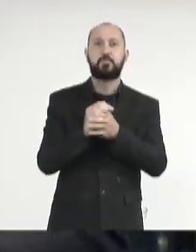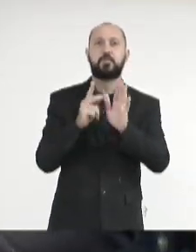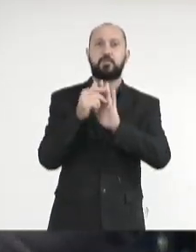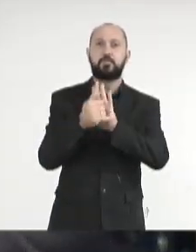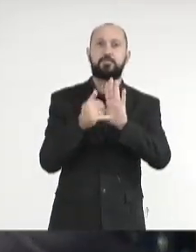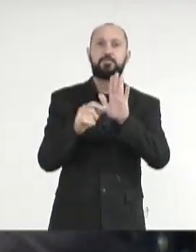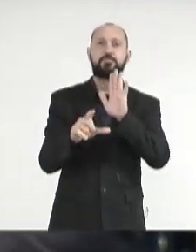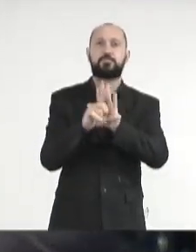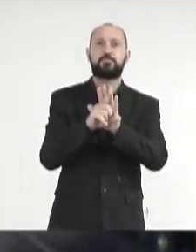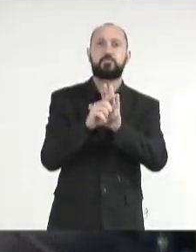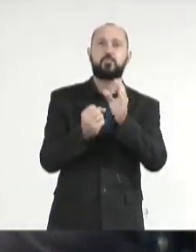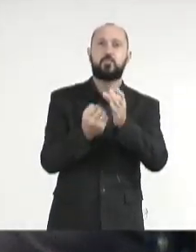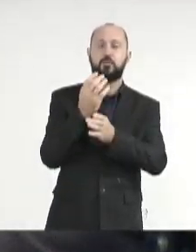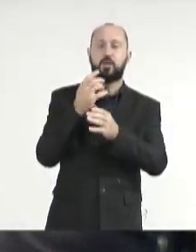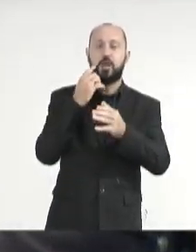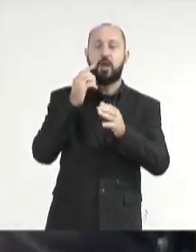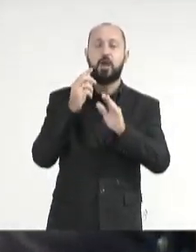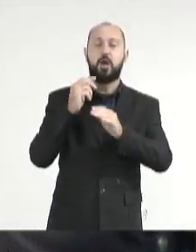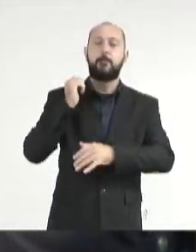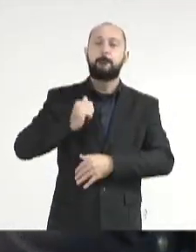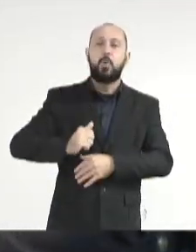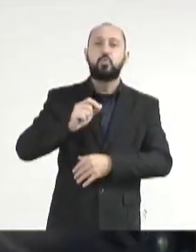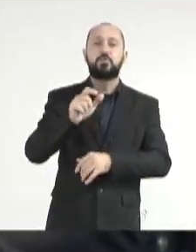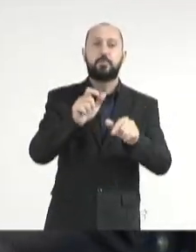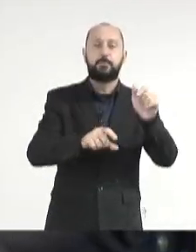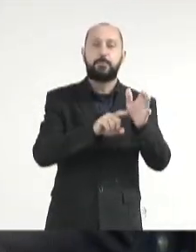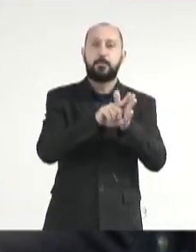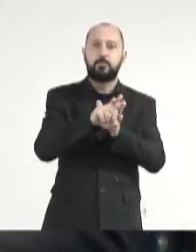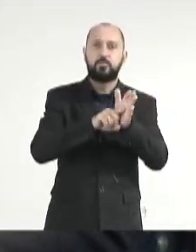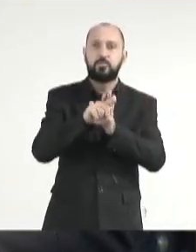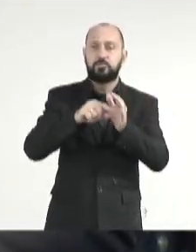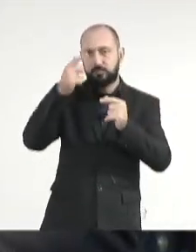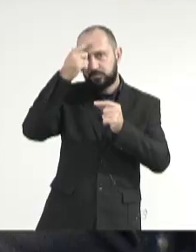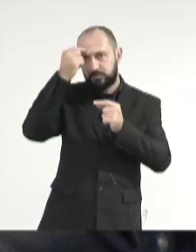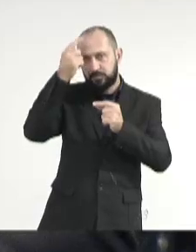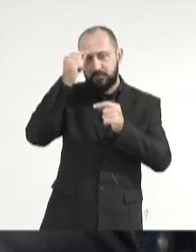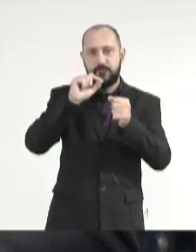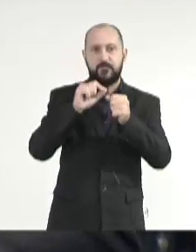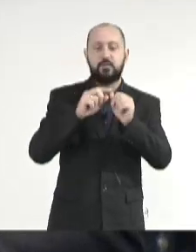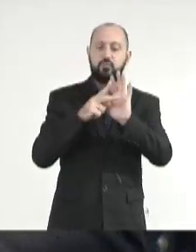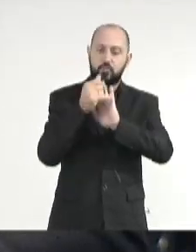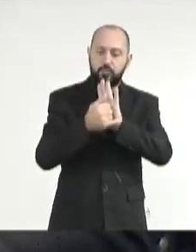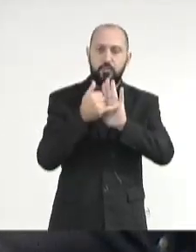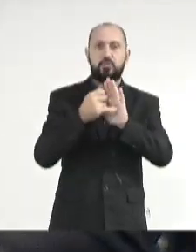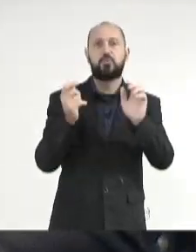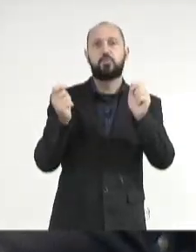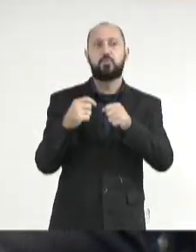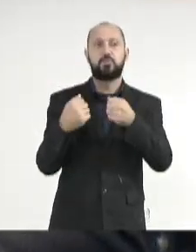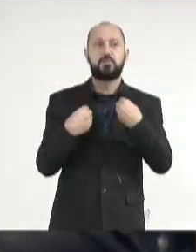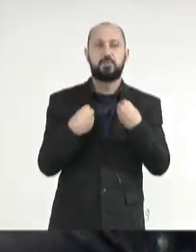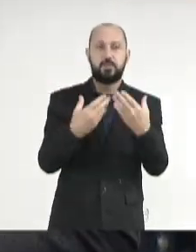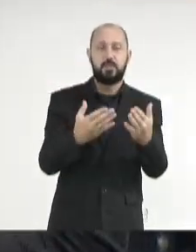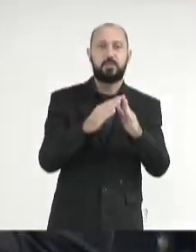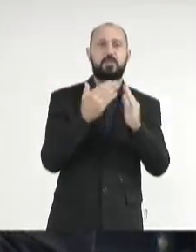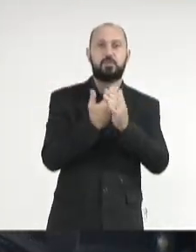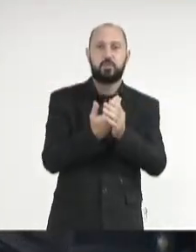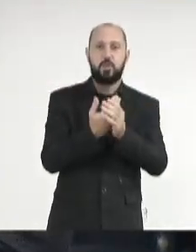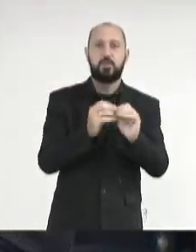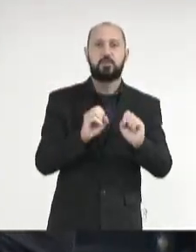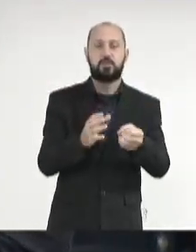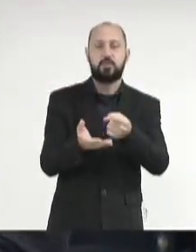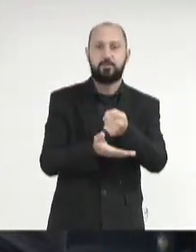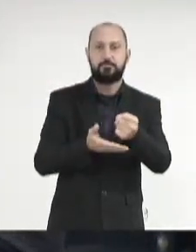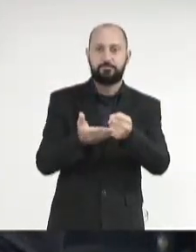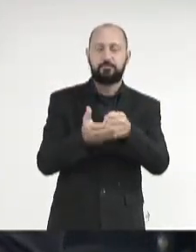de lei em específico está criando bolsas para pesquisadores do ensino superior, para que eles desenvolvam projetos e possam depois levar nas escolas de educação